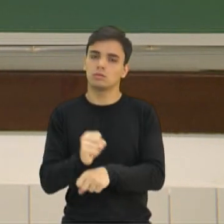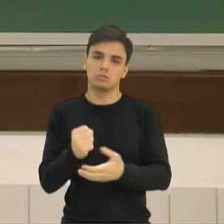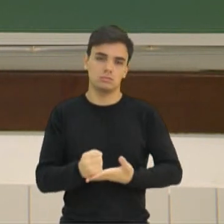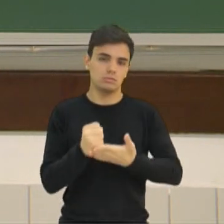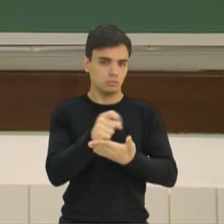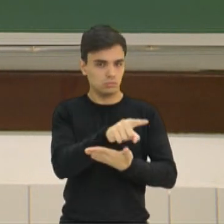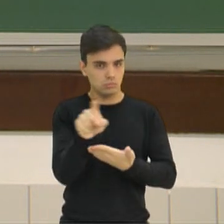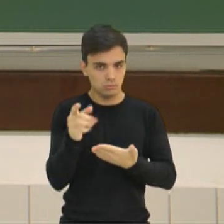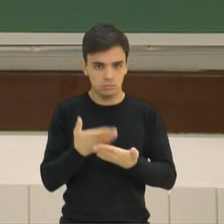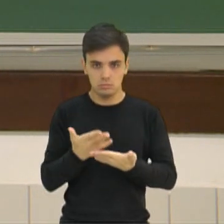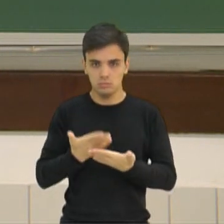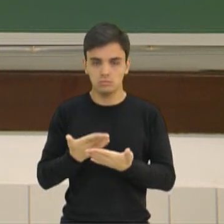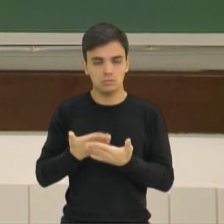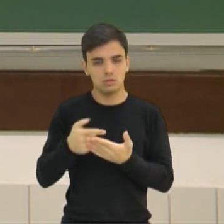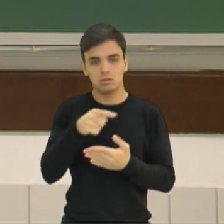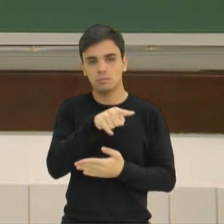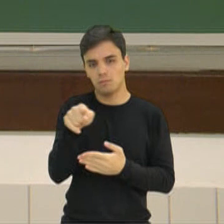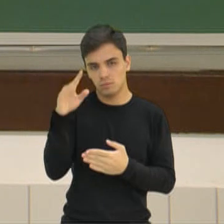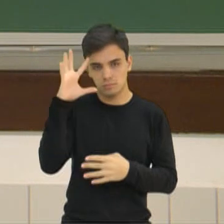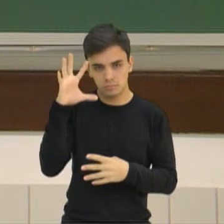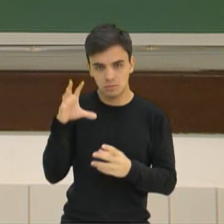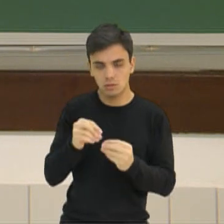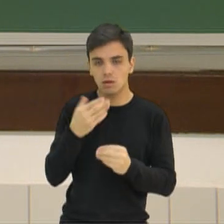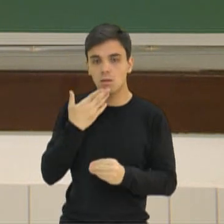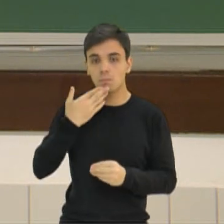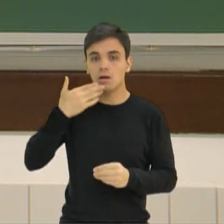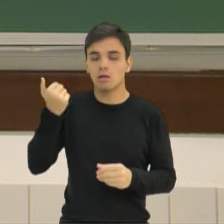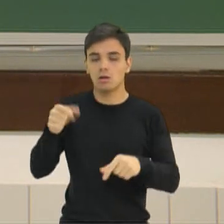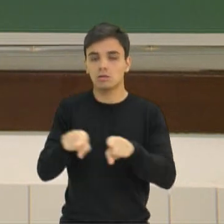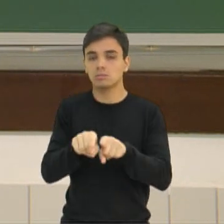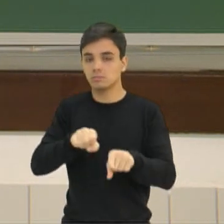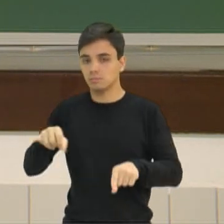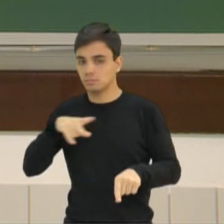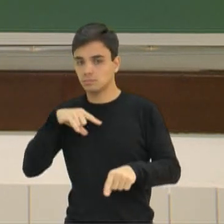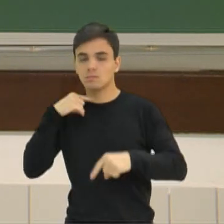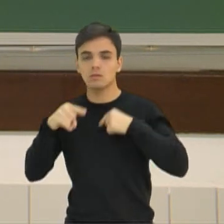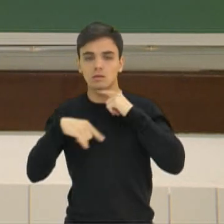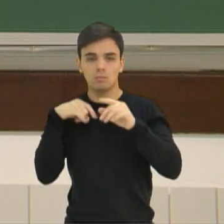vocês na aula de hoje, que tenham entendido um pouquinho melhor. Dúvidas,